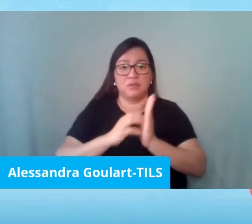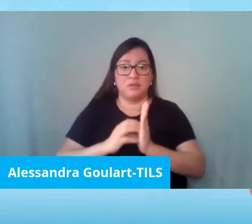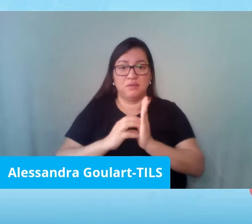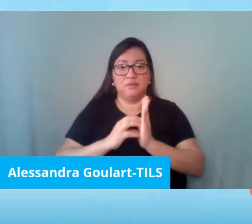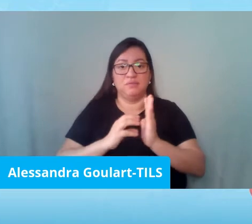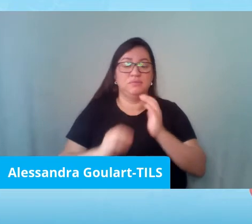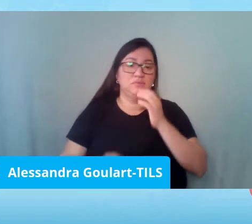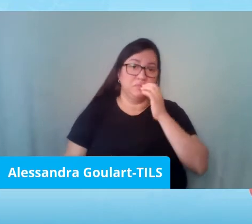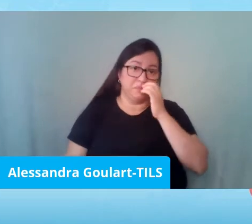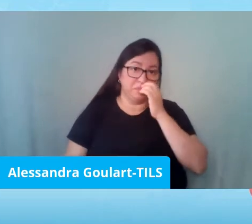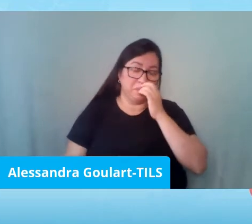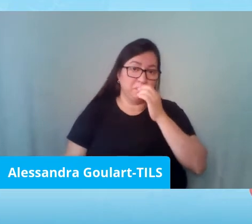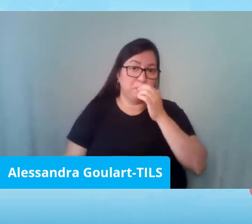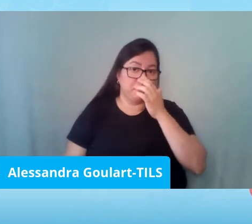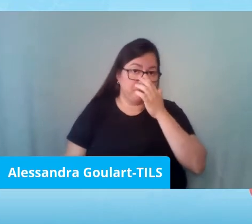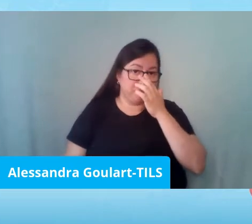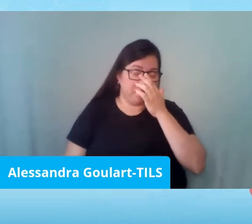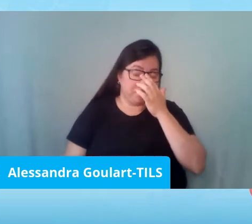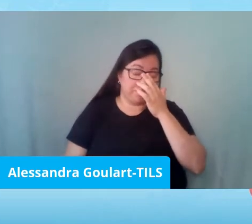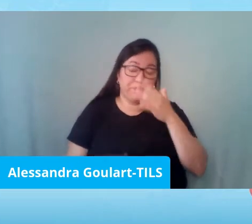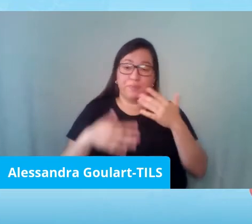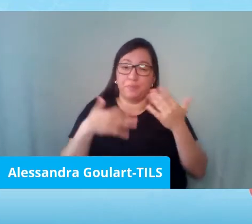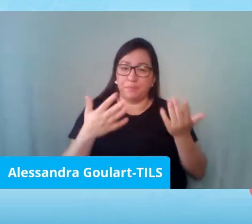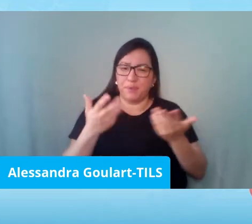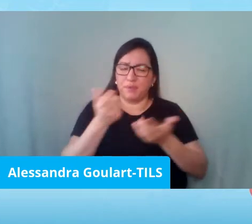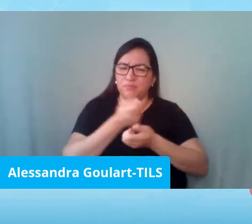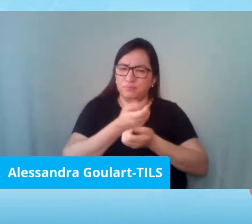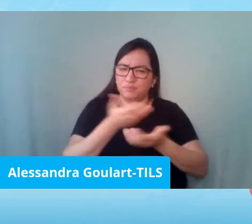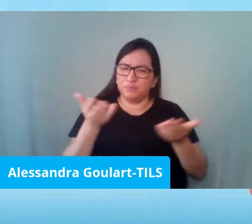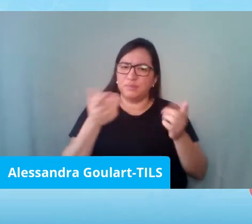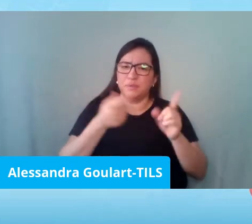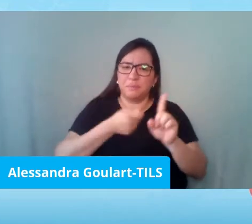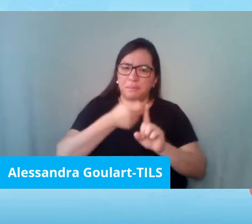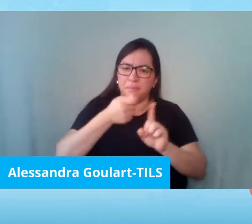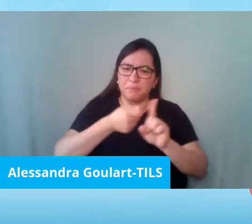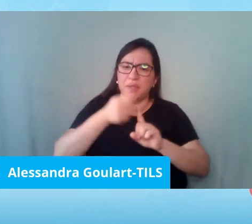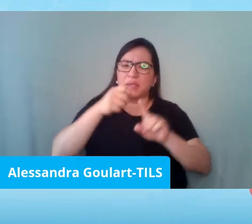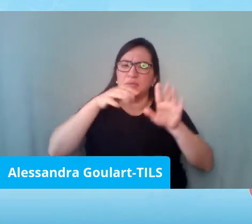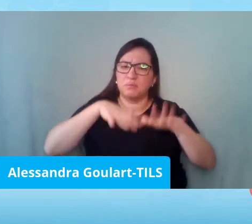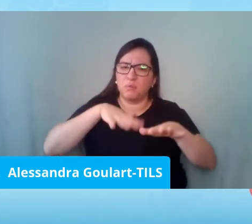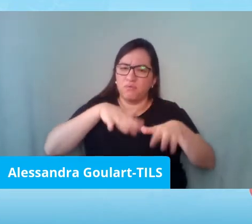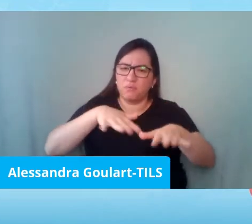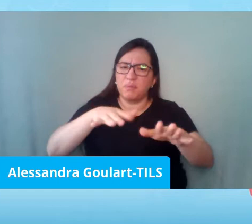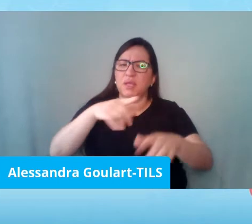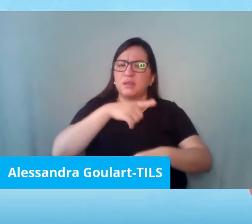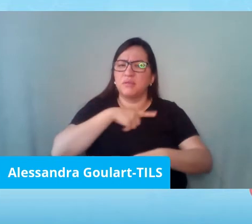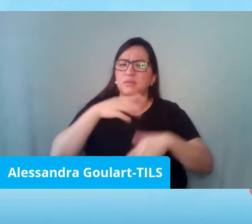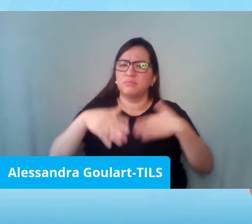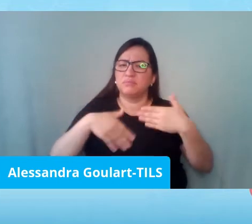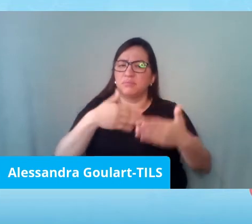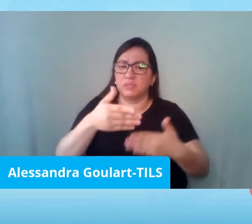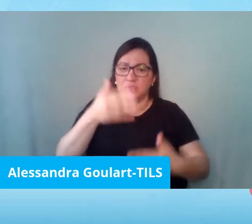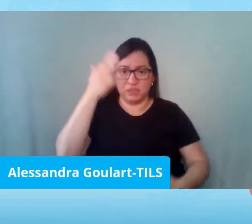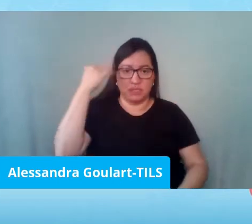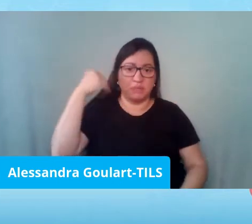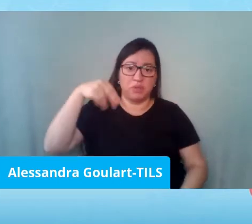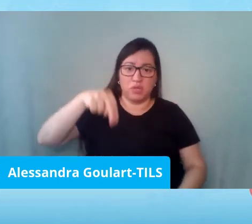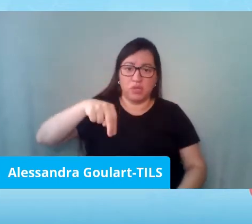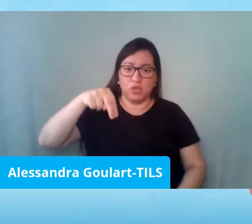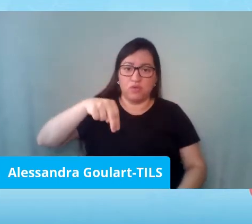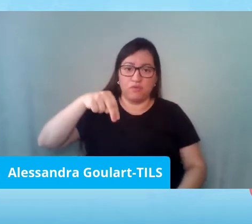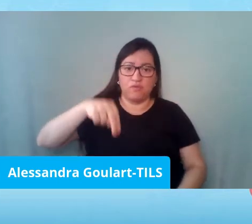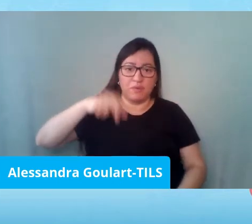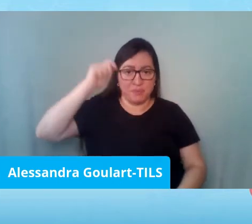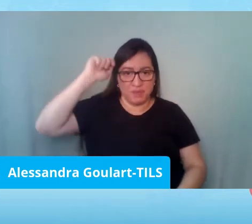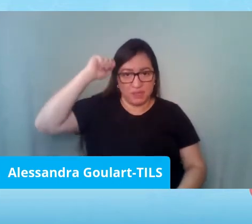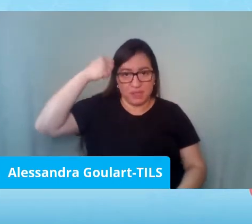campanhas e de meses que tem a ver com campanhas, em novembro a gente está vivendo o Novembro Negro, mês da